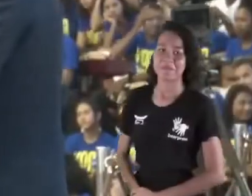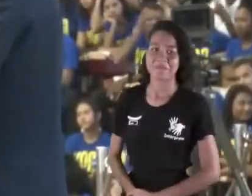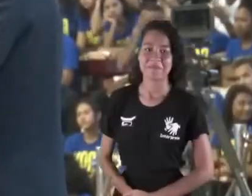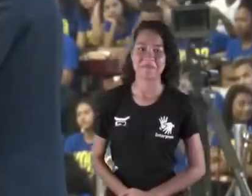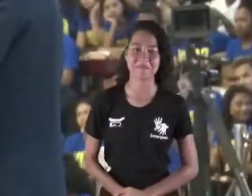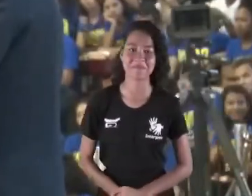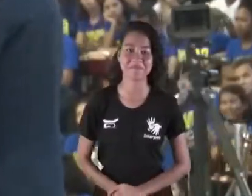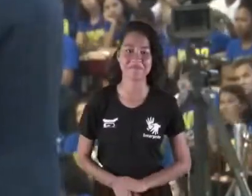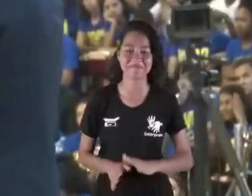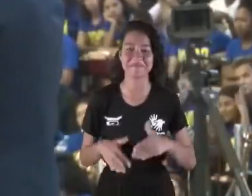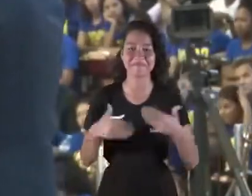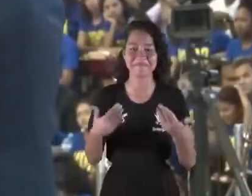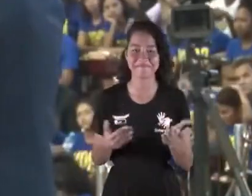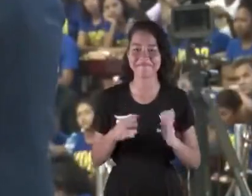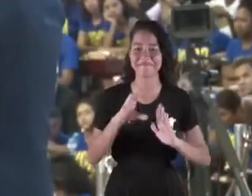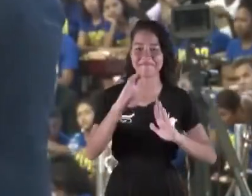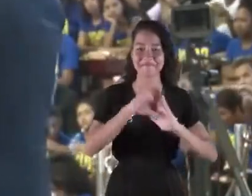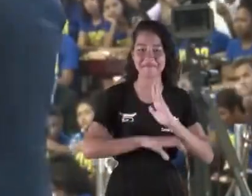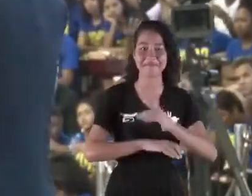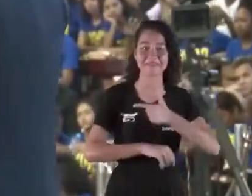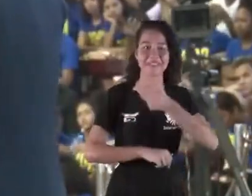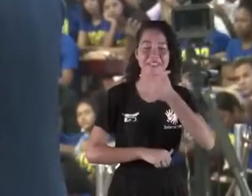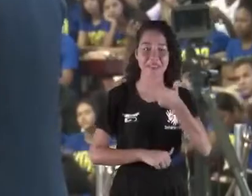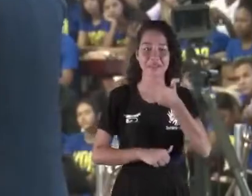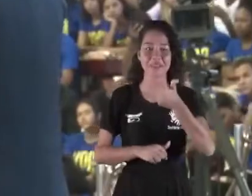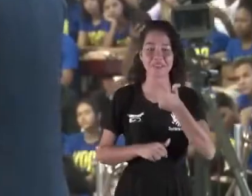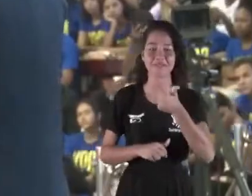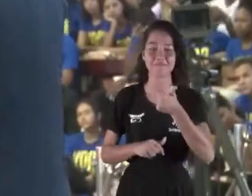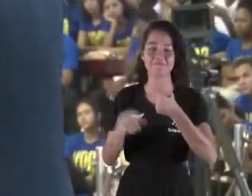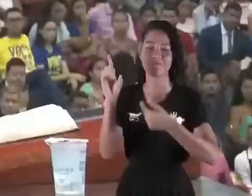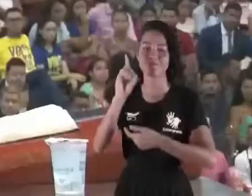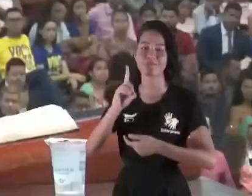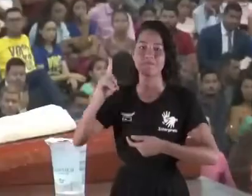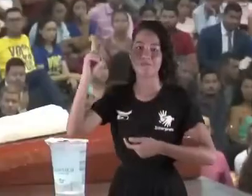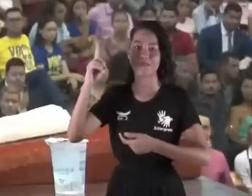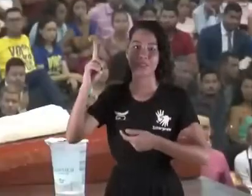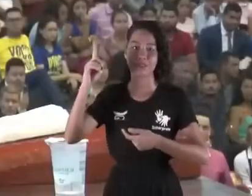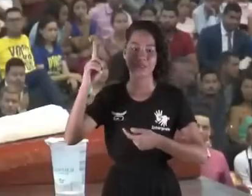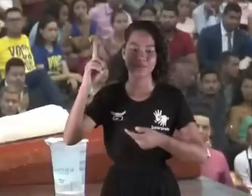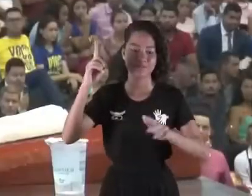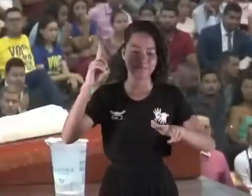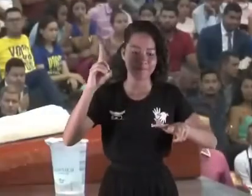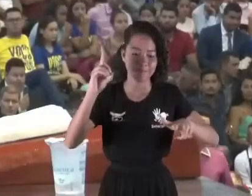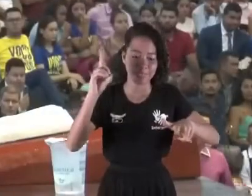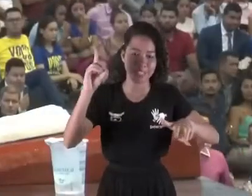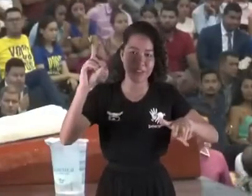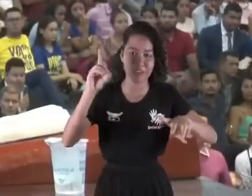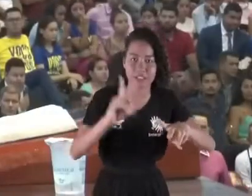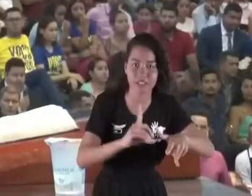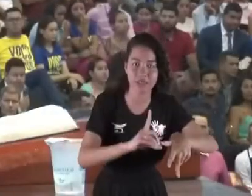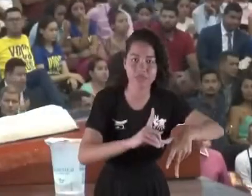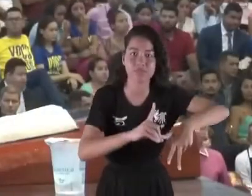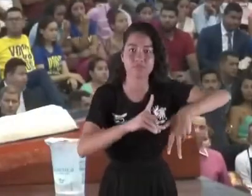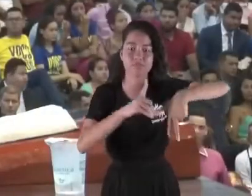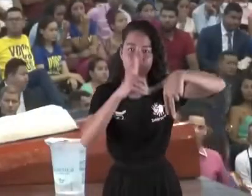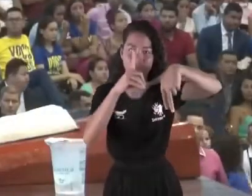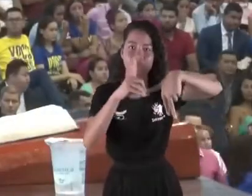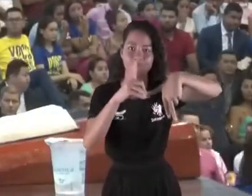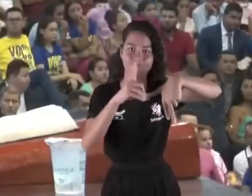literalmente, Deus levanta Ezequiel? Se no capítulo